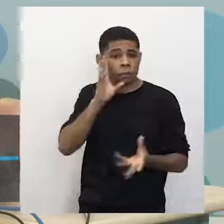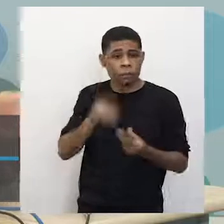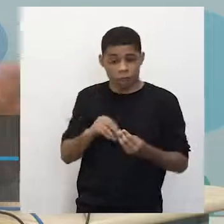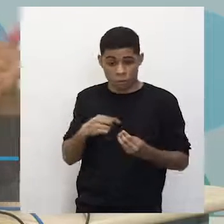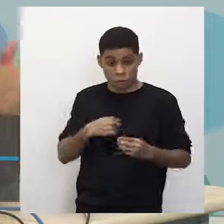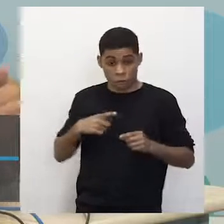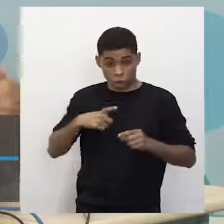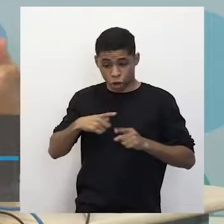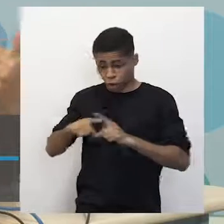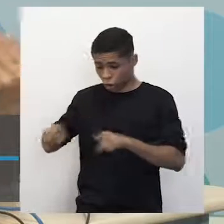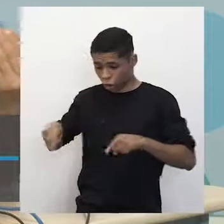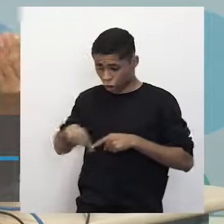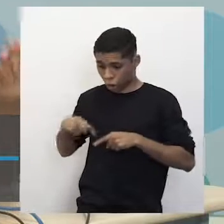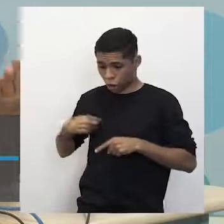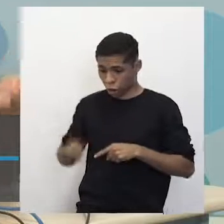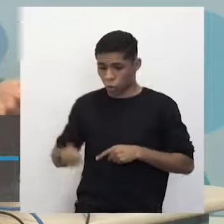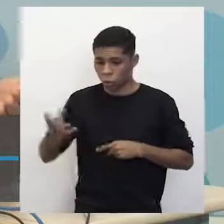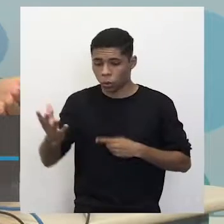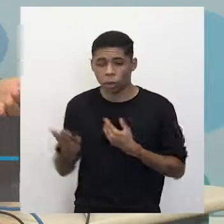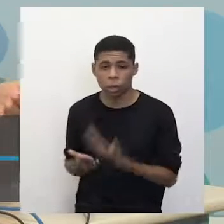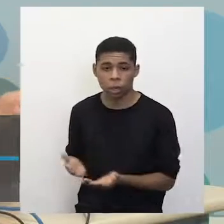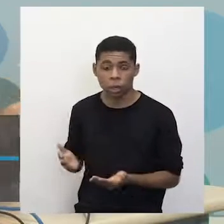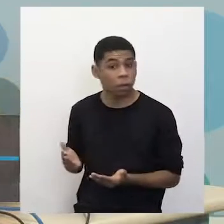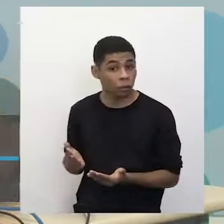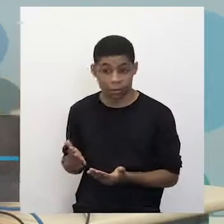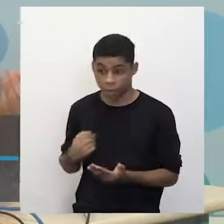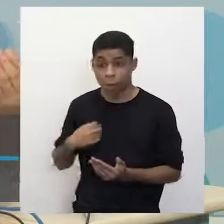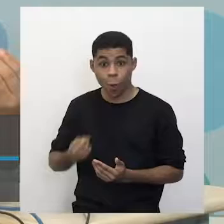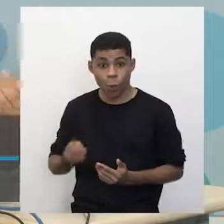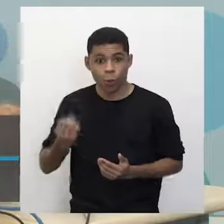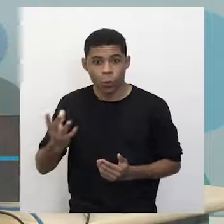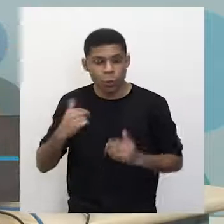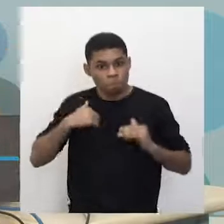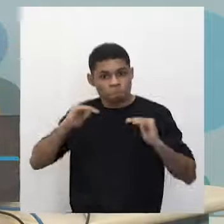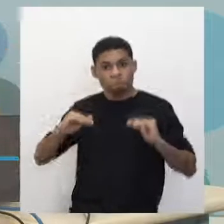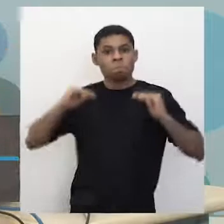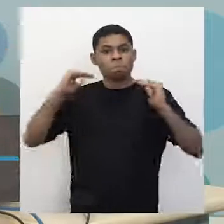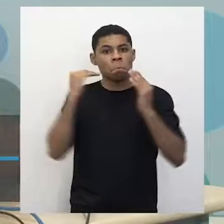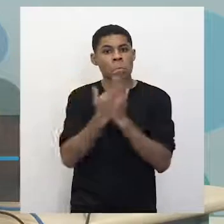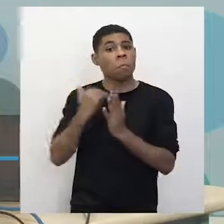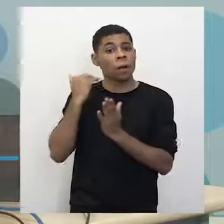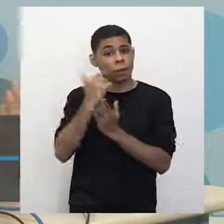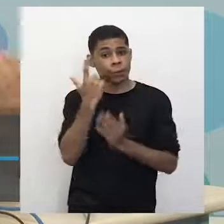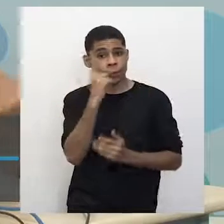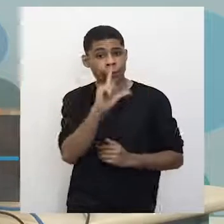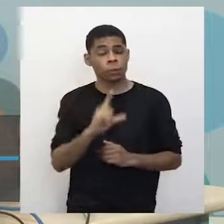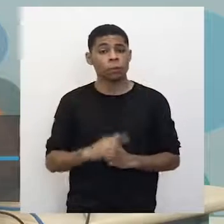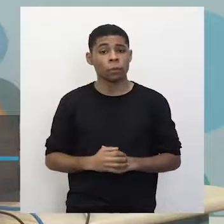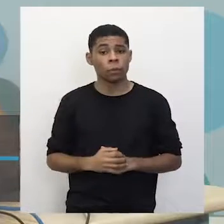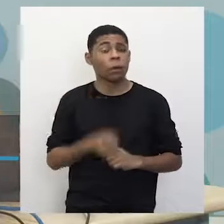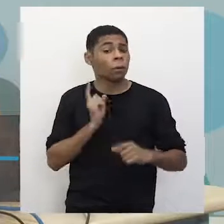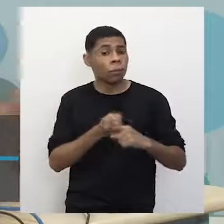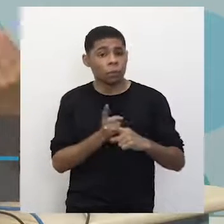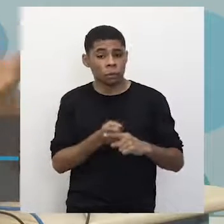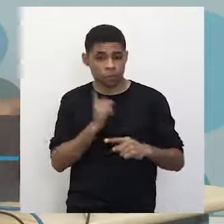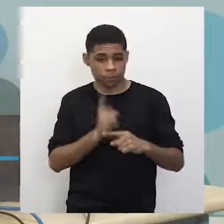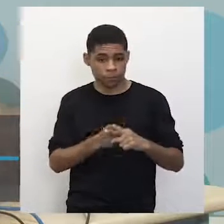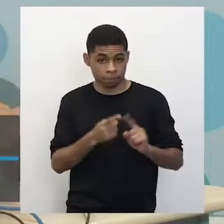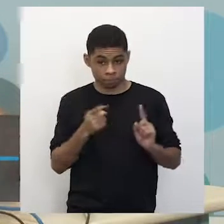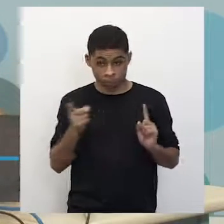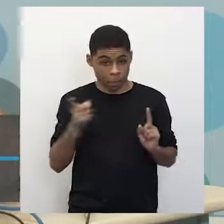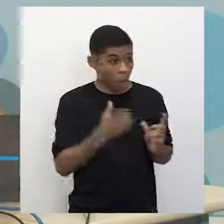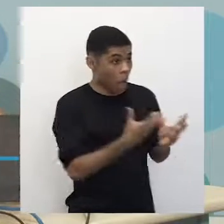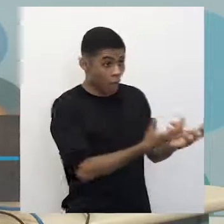Pelo contrário, quem está doando está exercendo poder sobre quem recebeu essa terra, porque o vassalo, que é quem